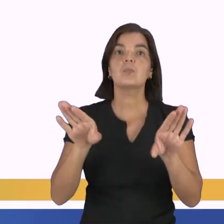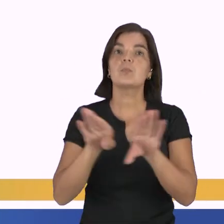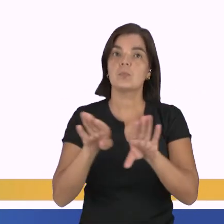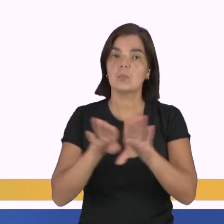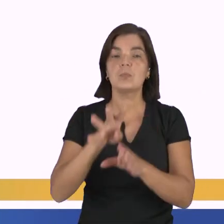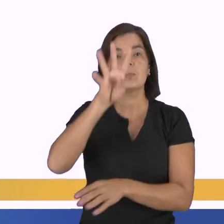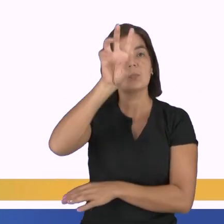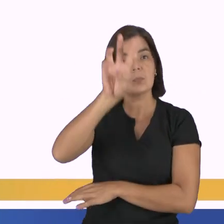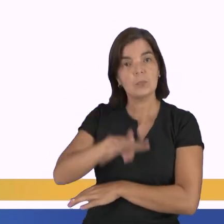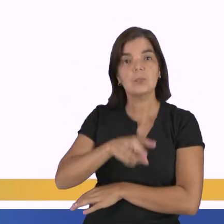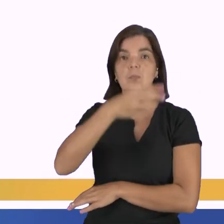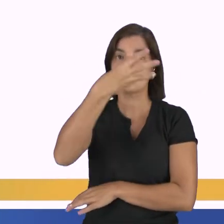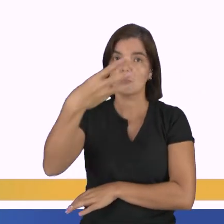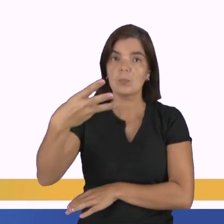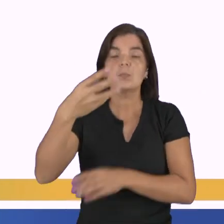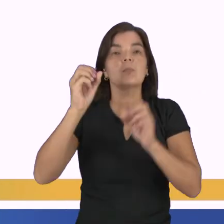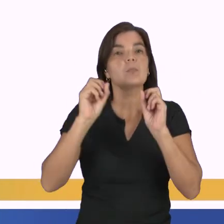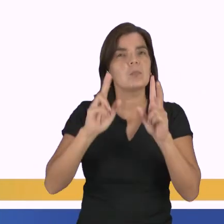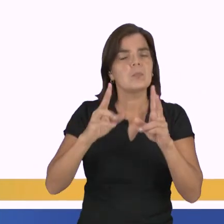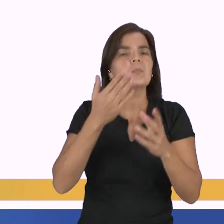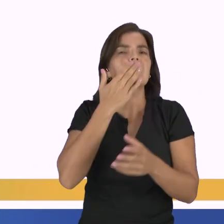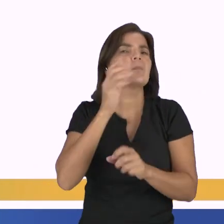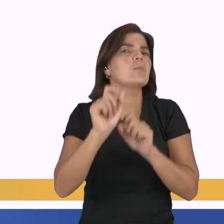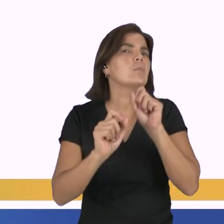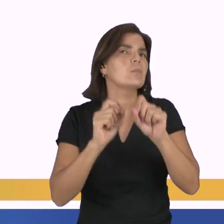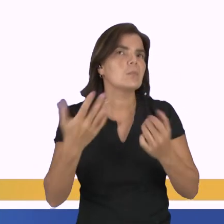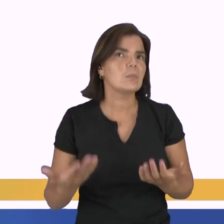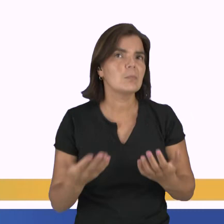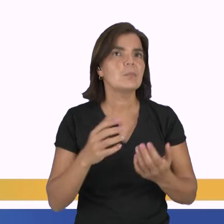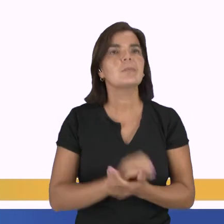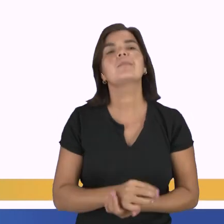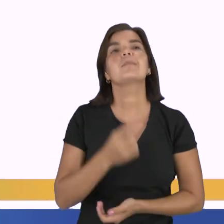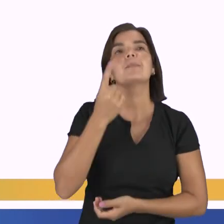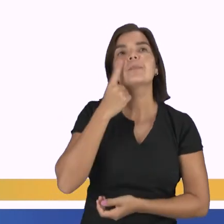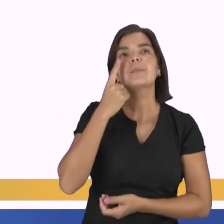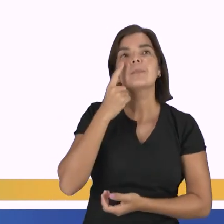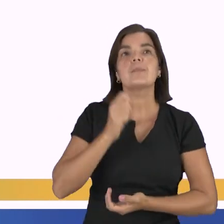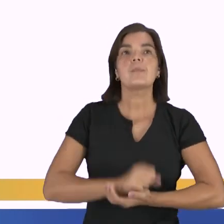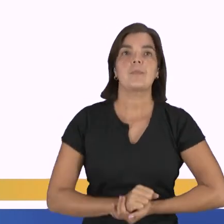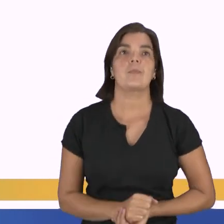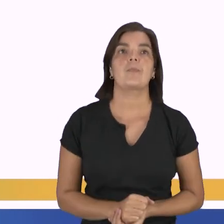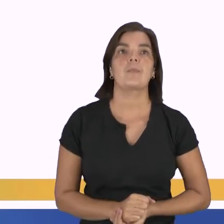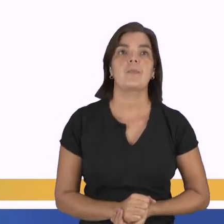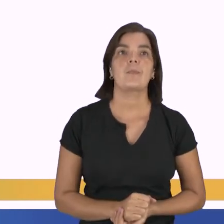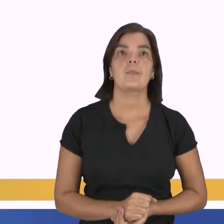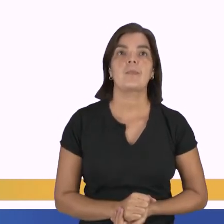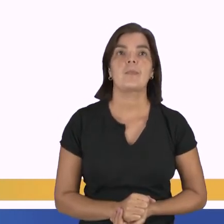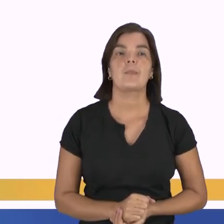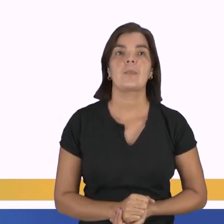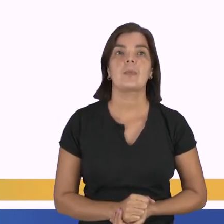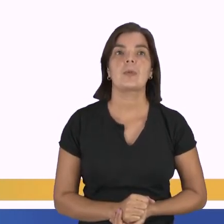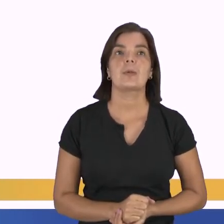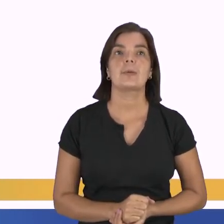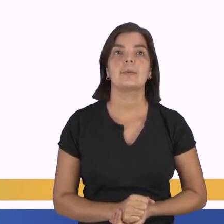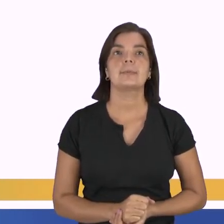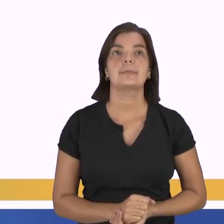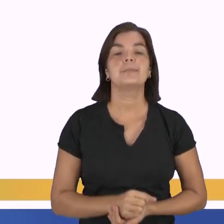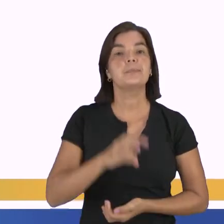tabela eu tenho uma matéria Ok E agora o que que tá pedindo nessa questão vamos observar e está